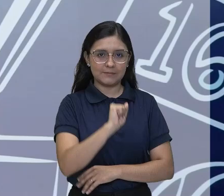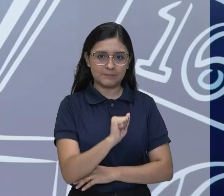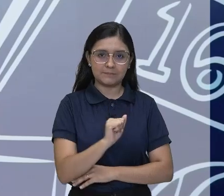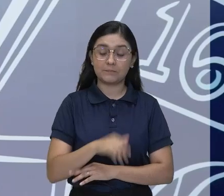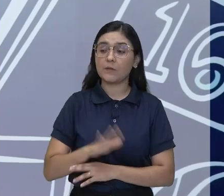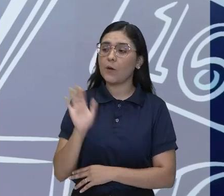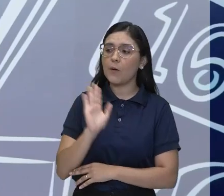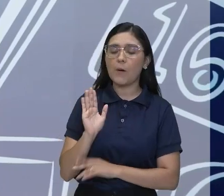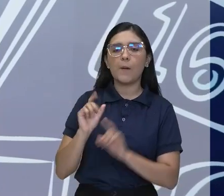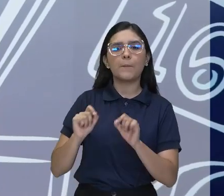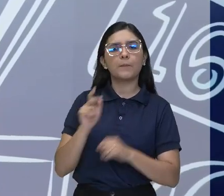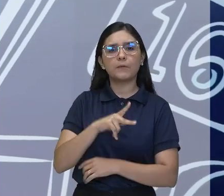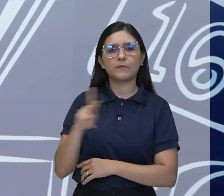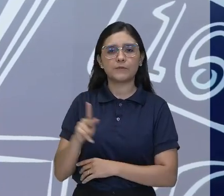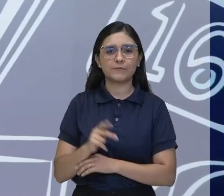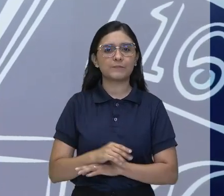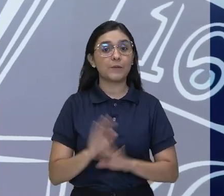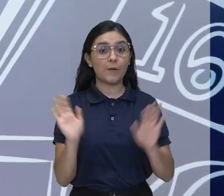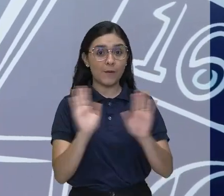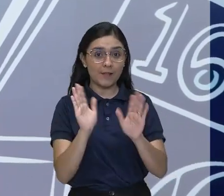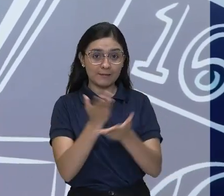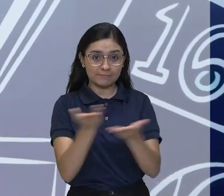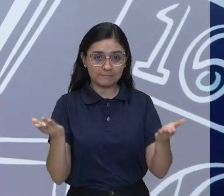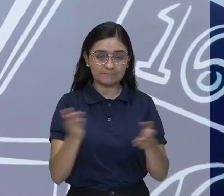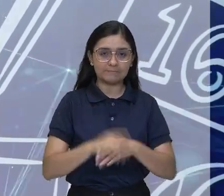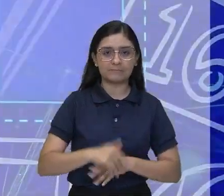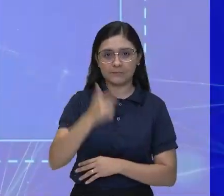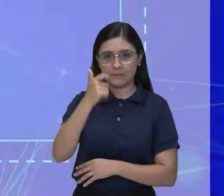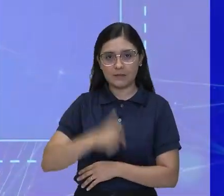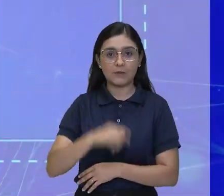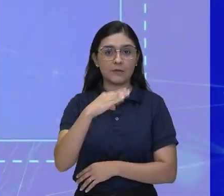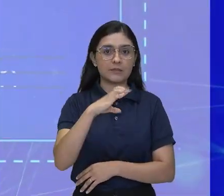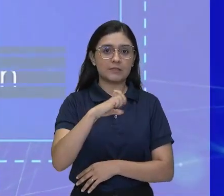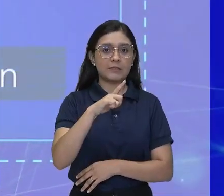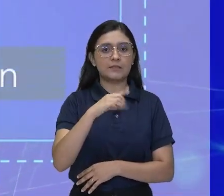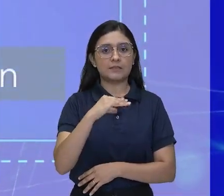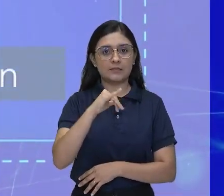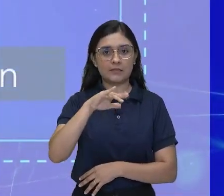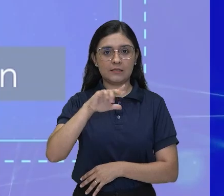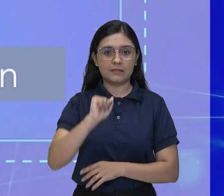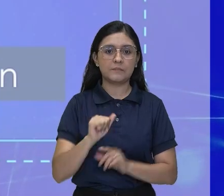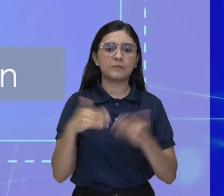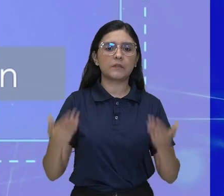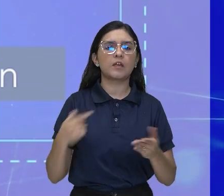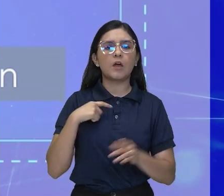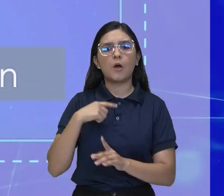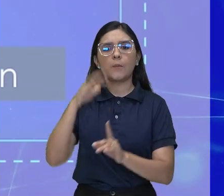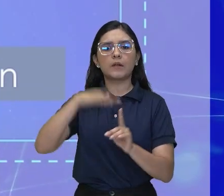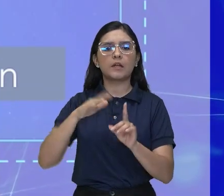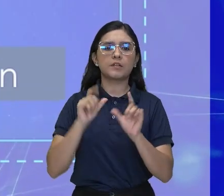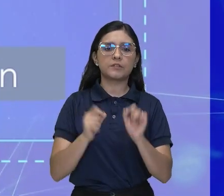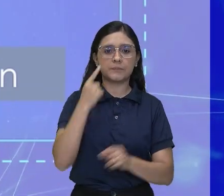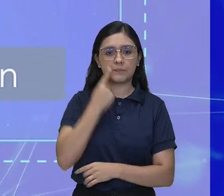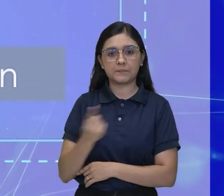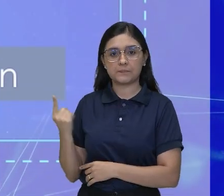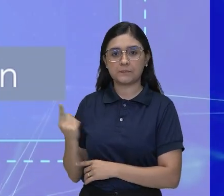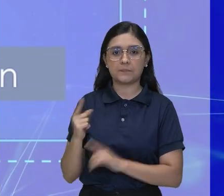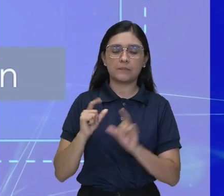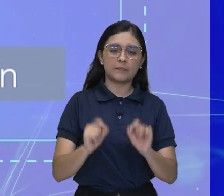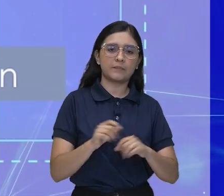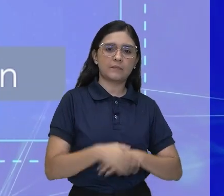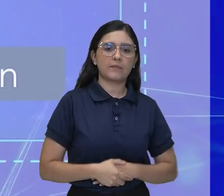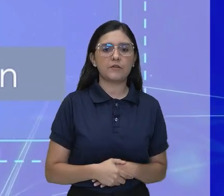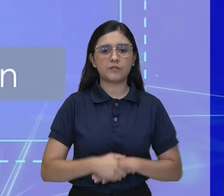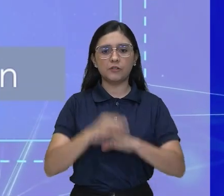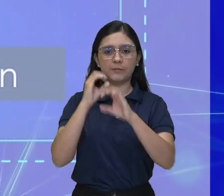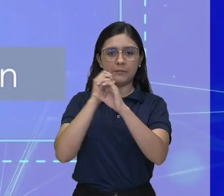Olá, professora! Olá, alunos! Eu me chamo Cecília, em homenagem a Cecília Payne-Gaposchkin, astrônoma inglesa